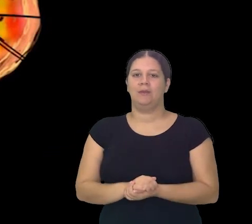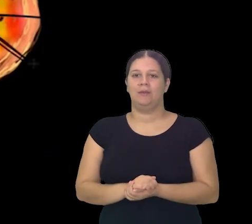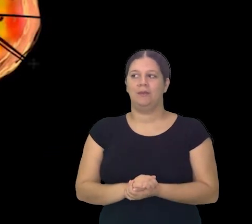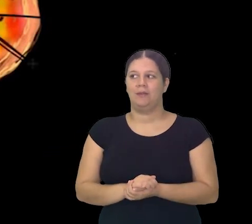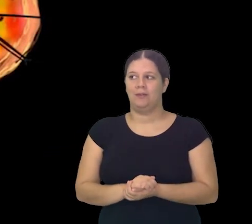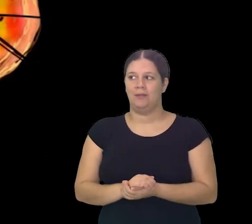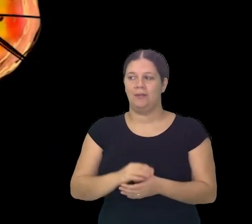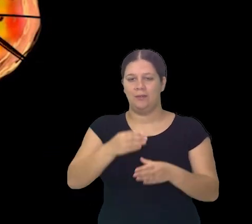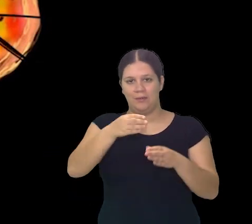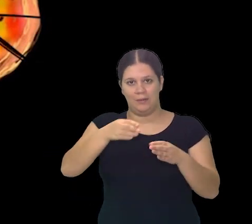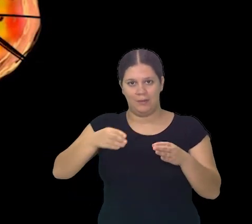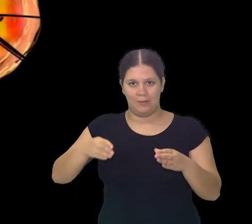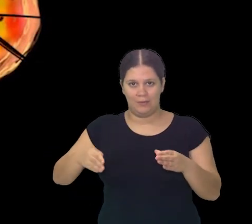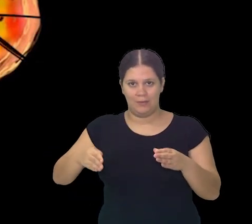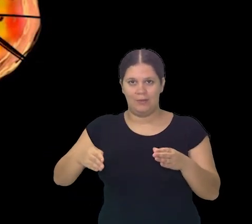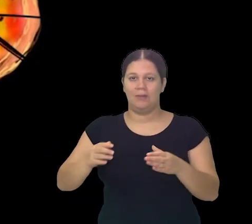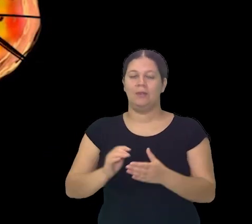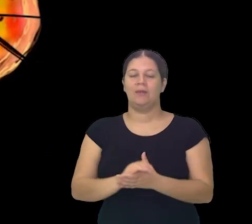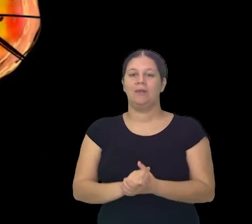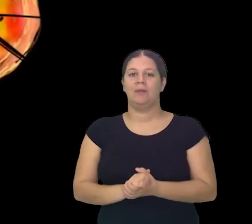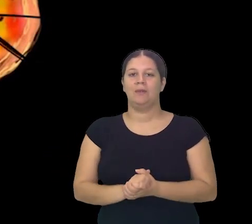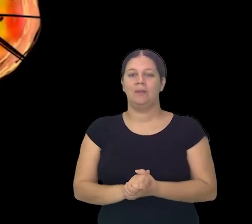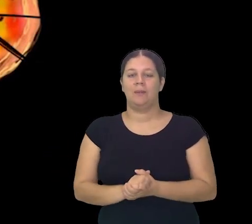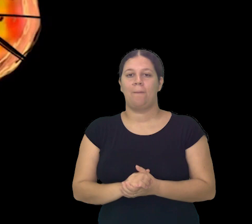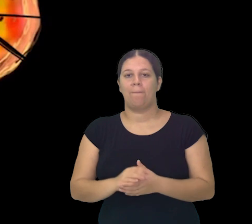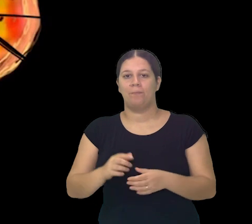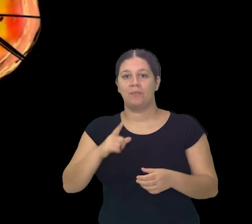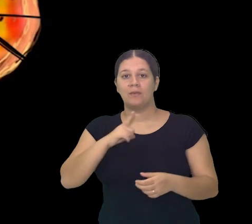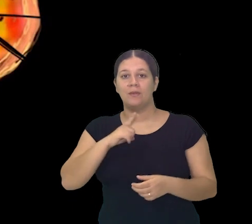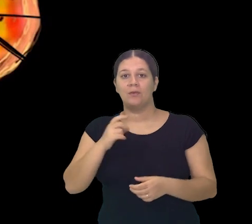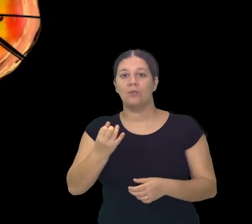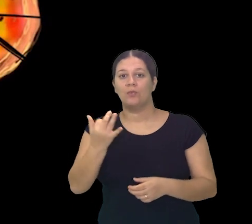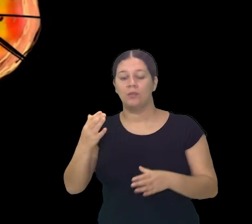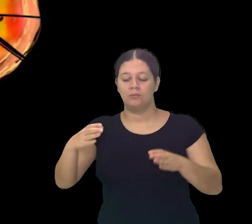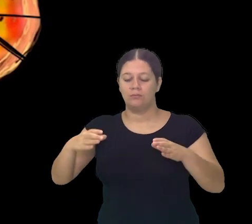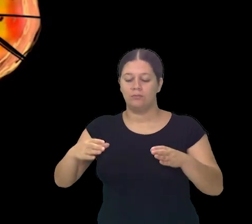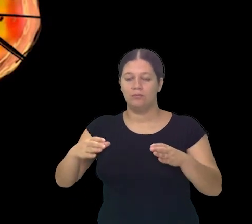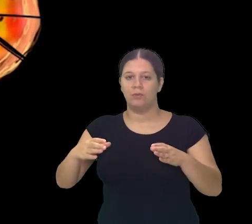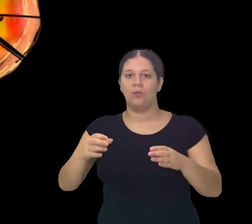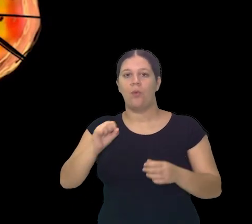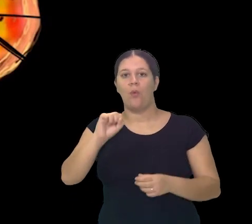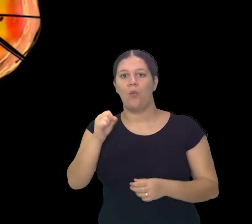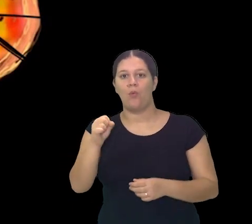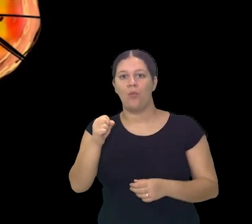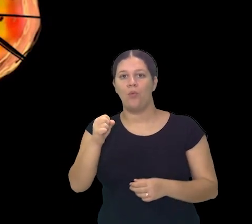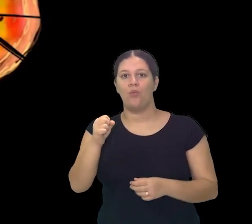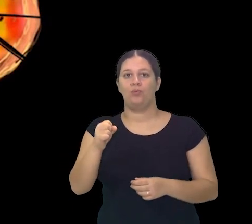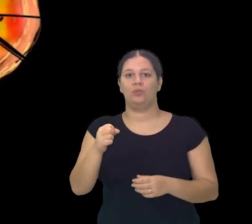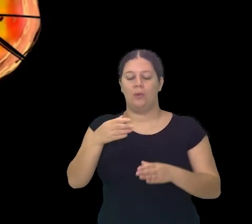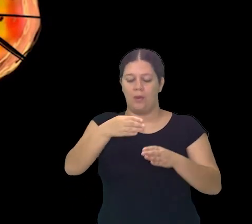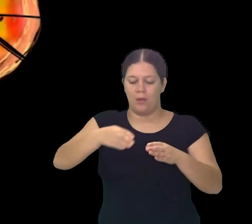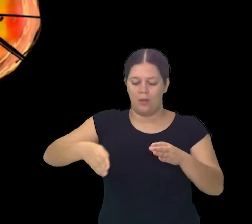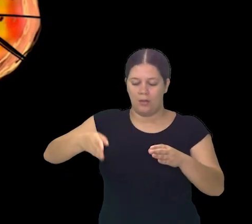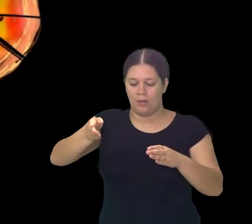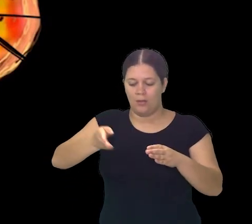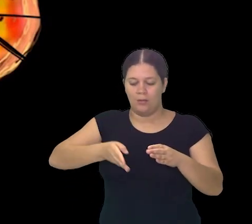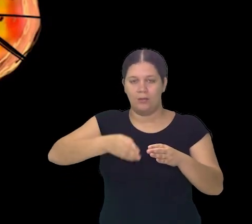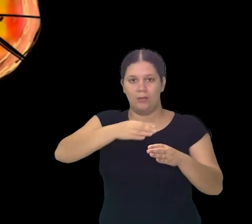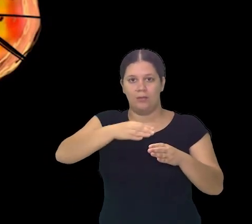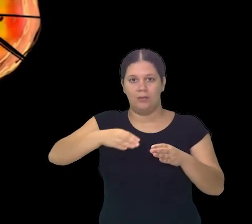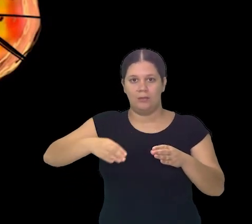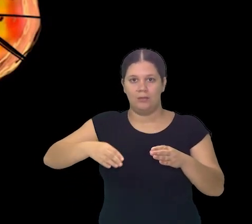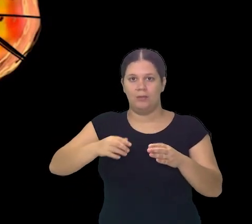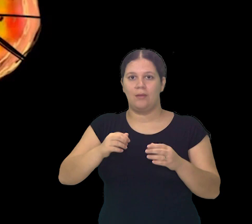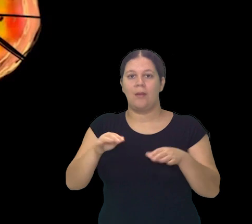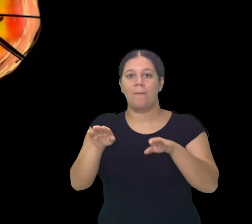mais igual e aquilo é razoavelmente, vai. Tenho quantos pedaços iguais? Tenho 8 pedaços iguais, mas digamos